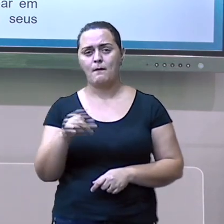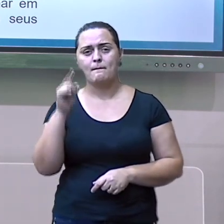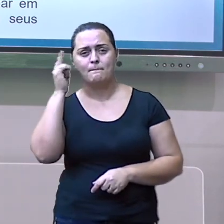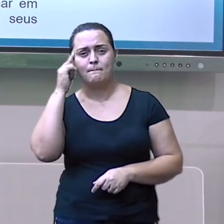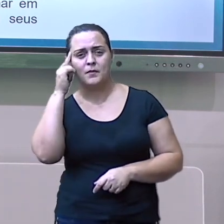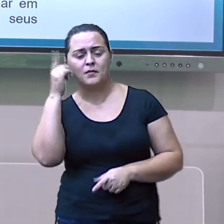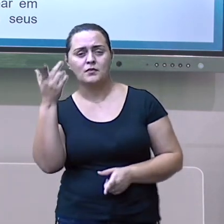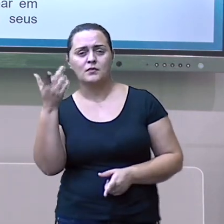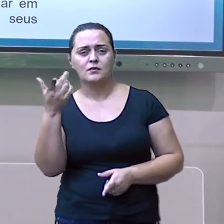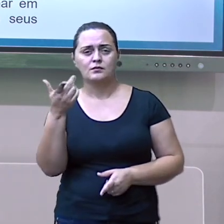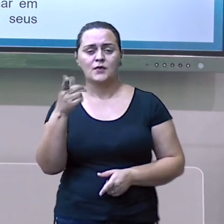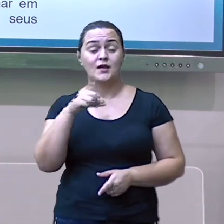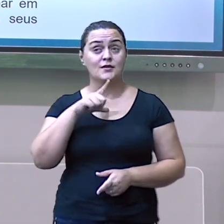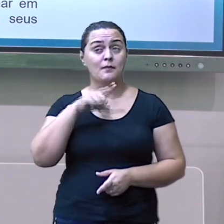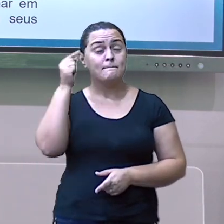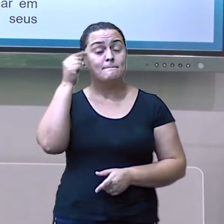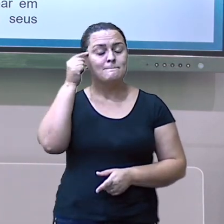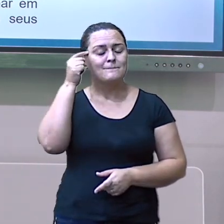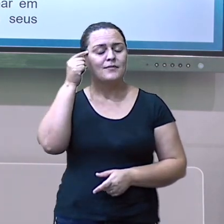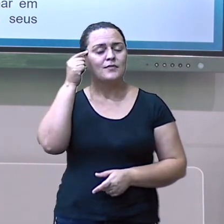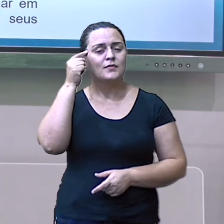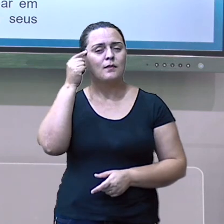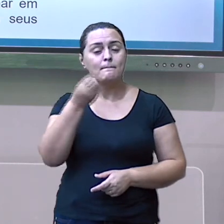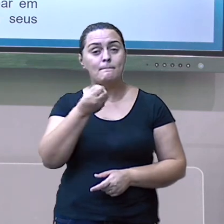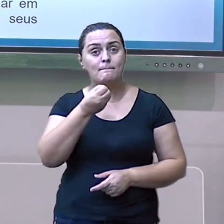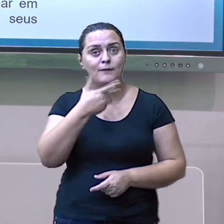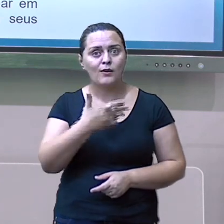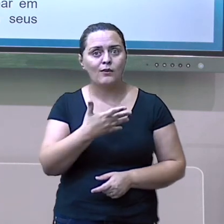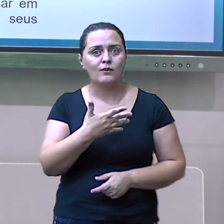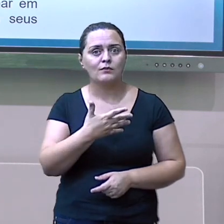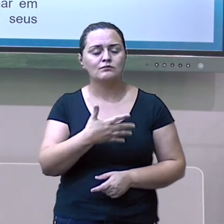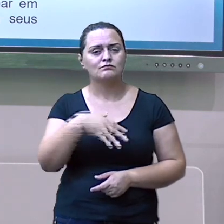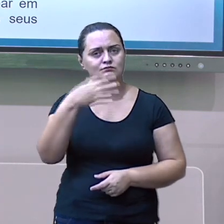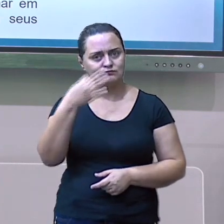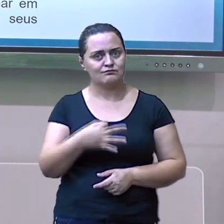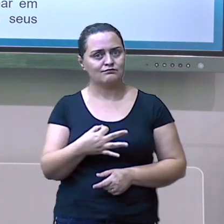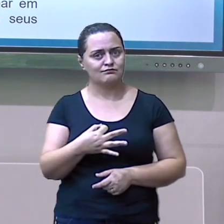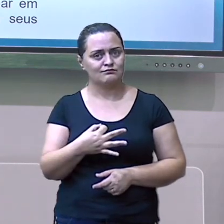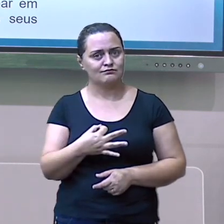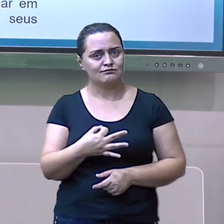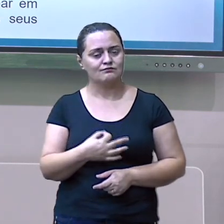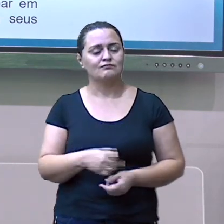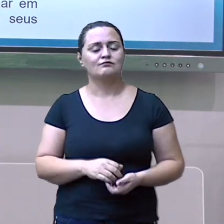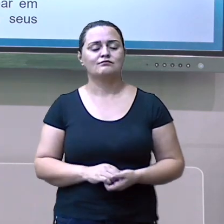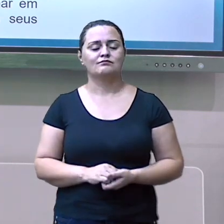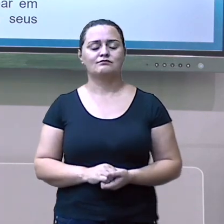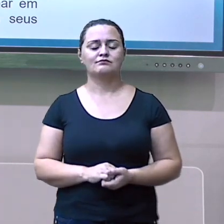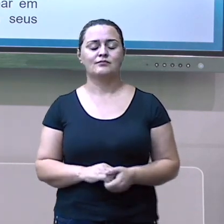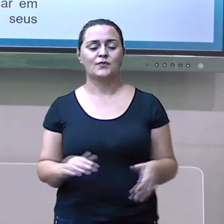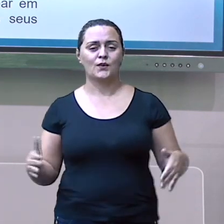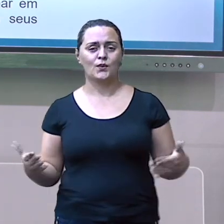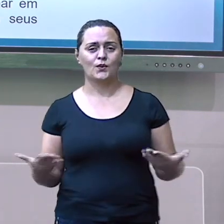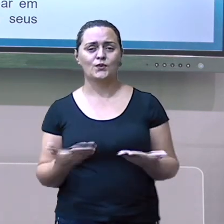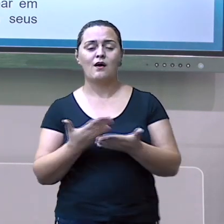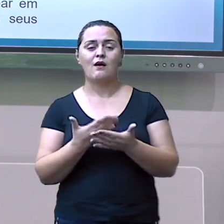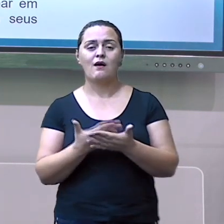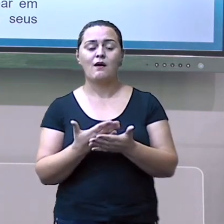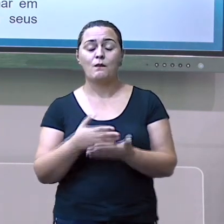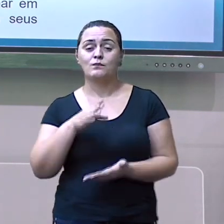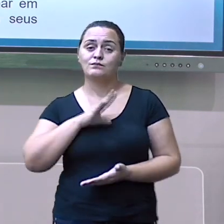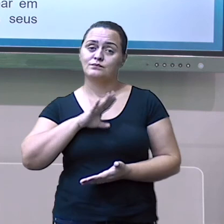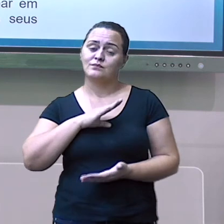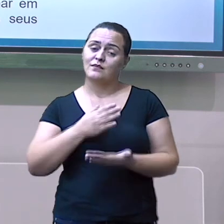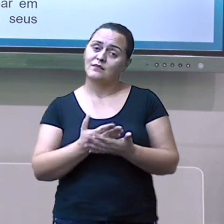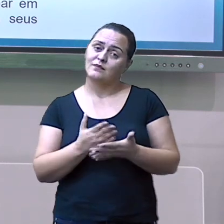até primordial na vida da gente. É isso aí, gente. Ficamos aqui com mais uma aula de língua portuguesa. Cuide da sua